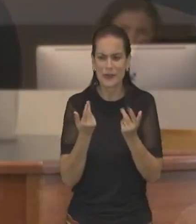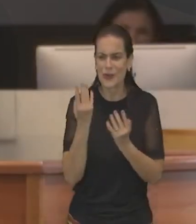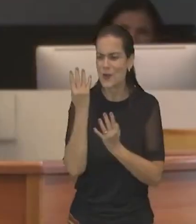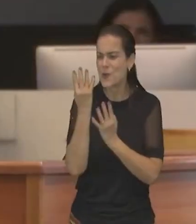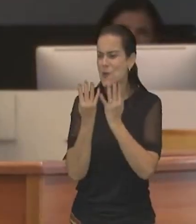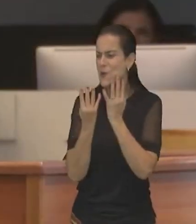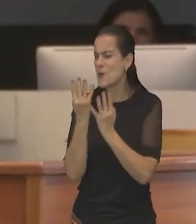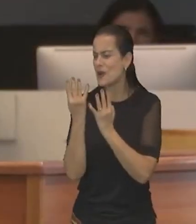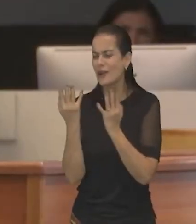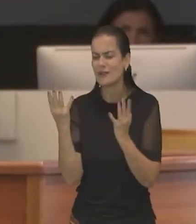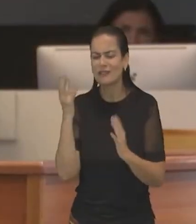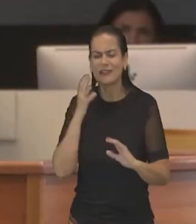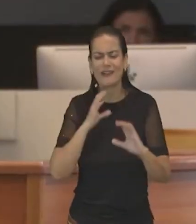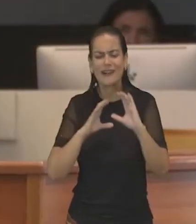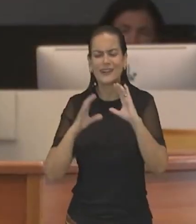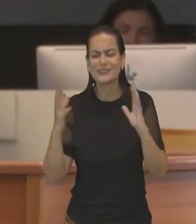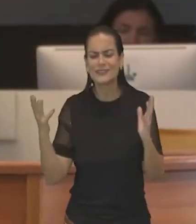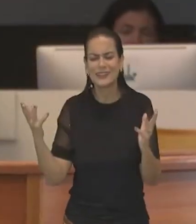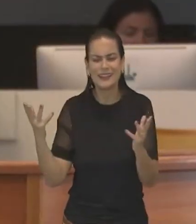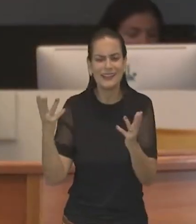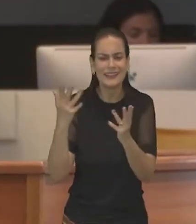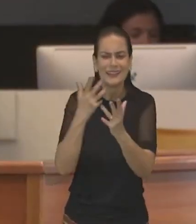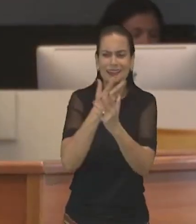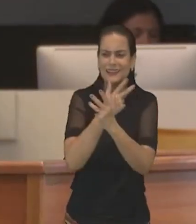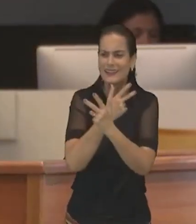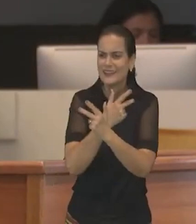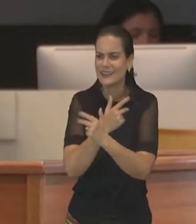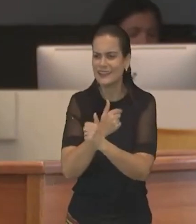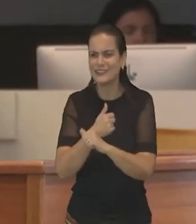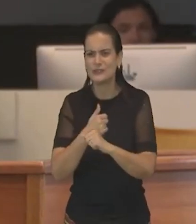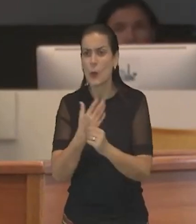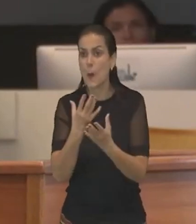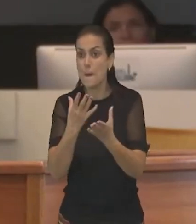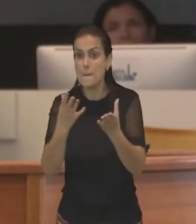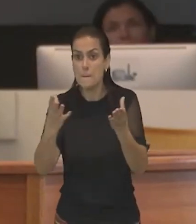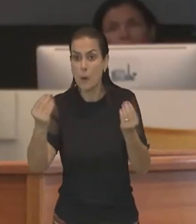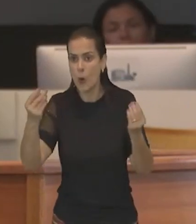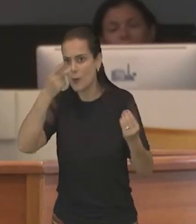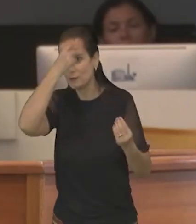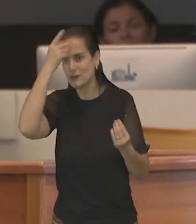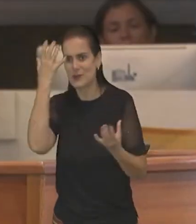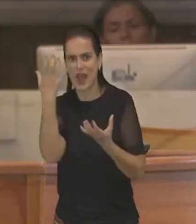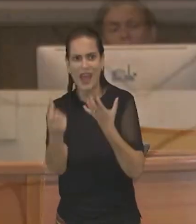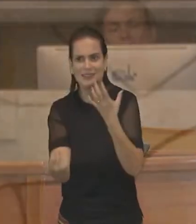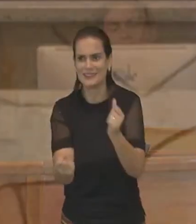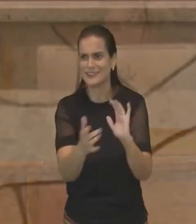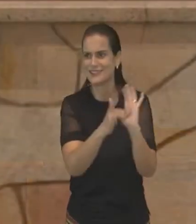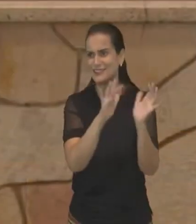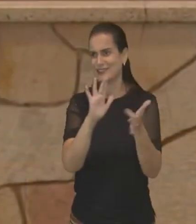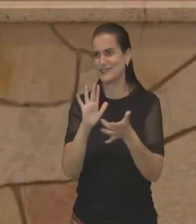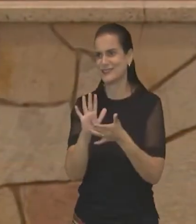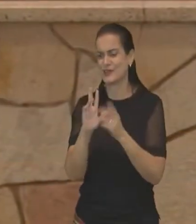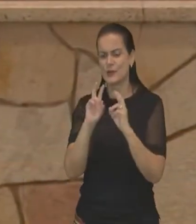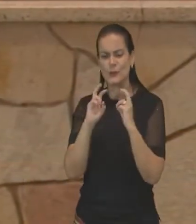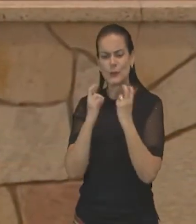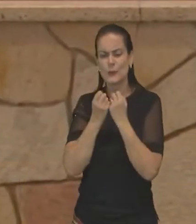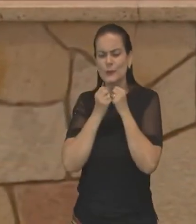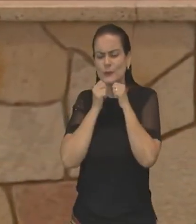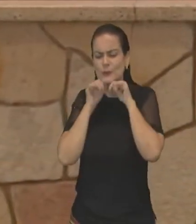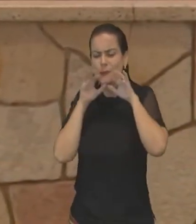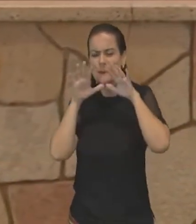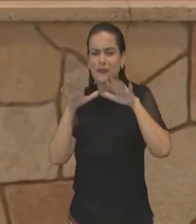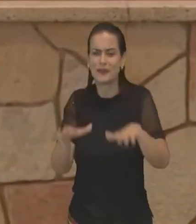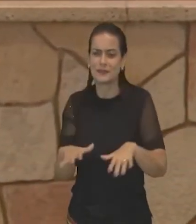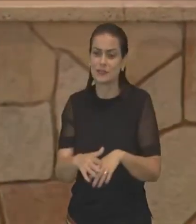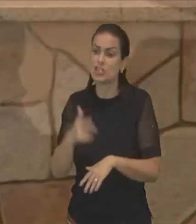como nunca, conversões à beça, muitas conversões, e o culto foi uma bênção. Aí o Espírito falou